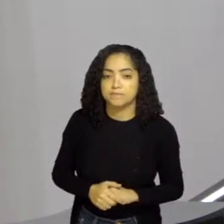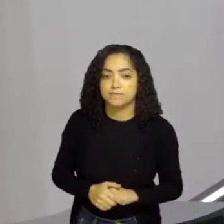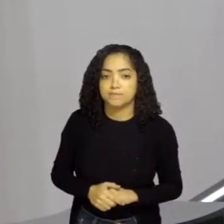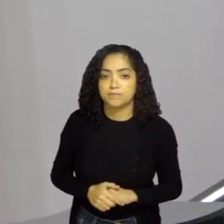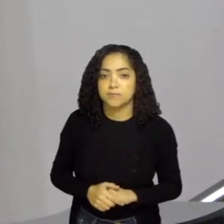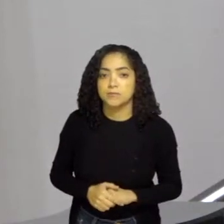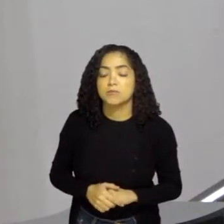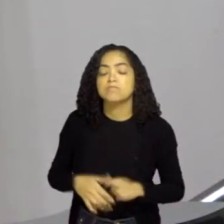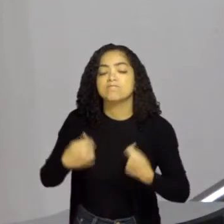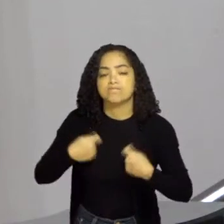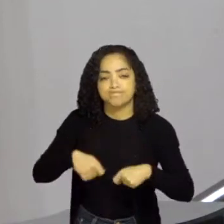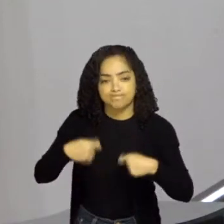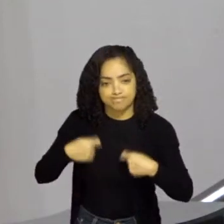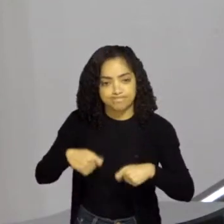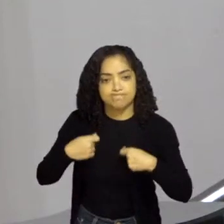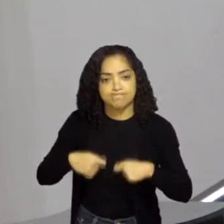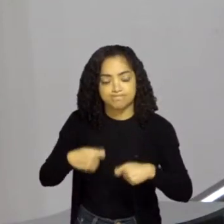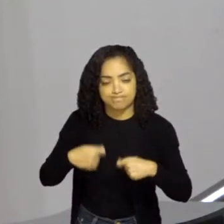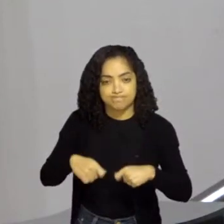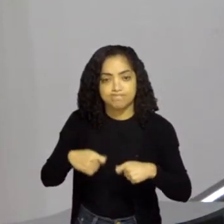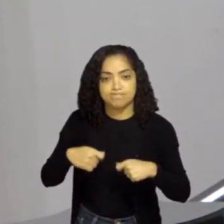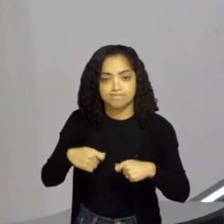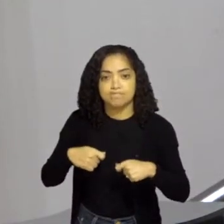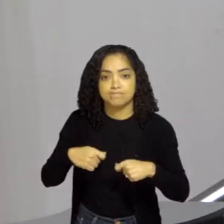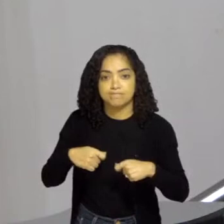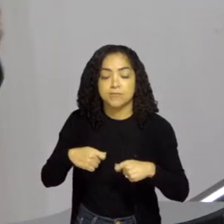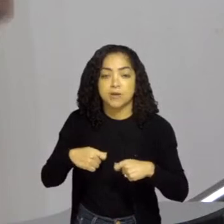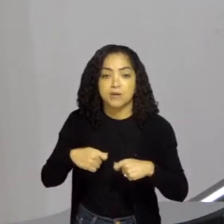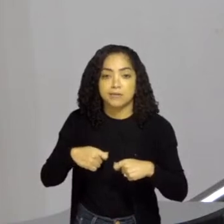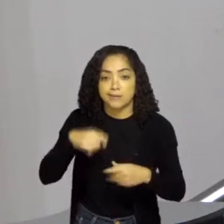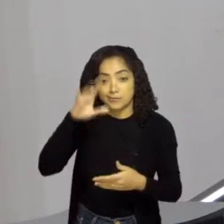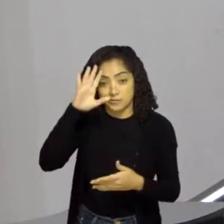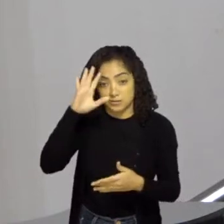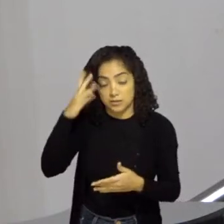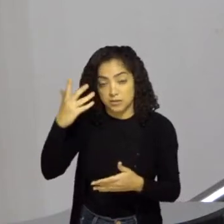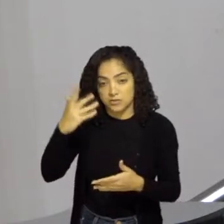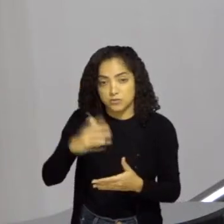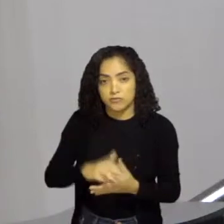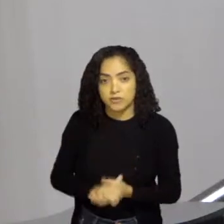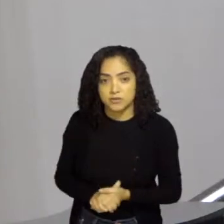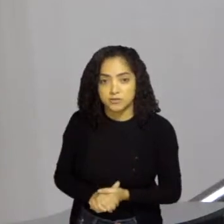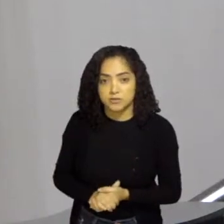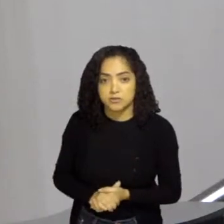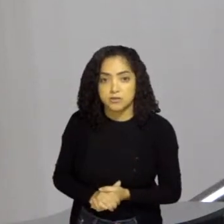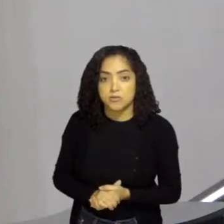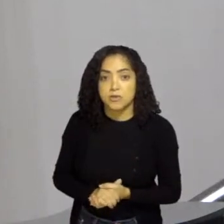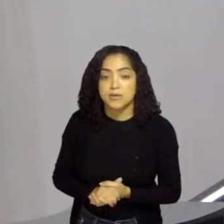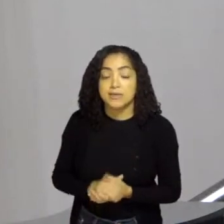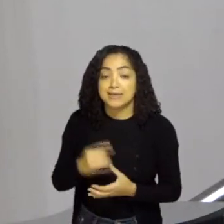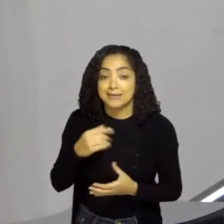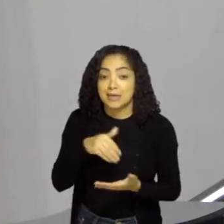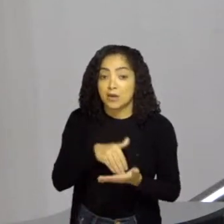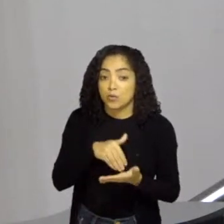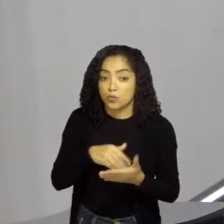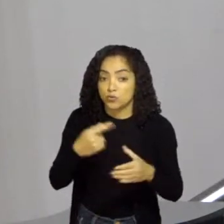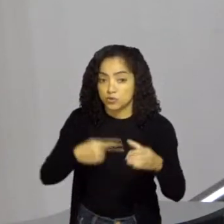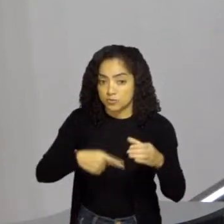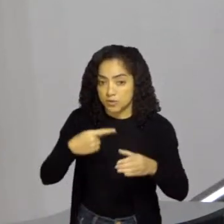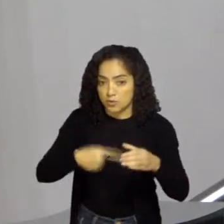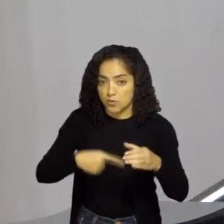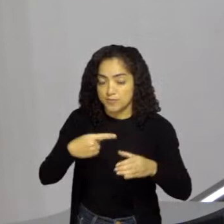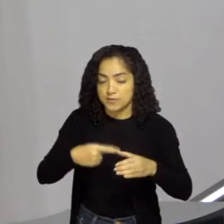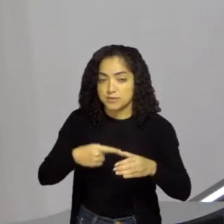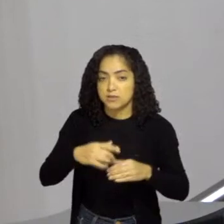temos, sim, que adotar providências enérgicas. Está na última comissão, deputado